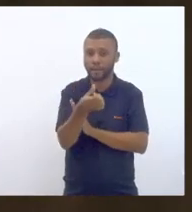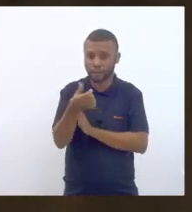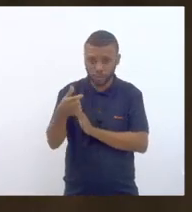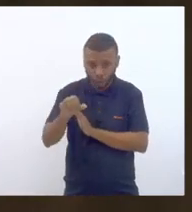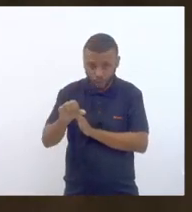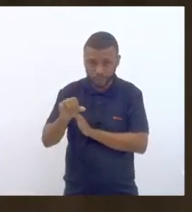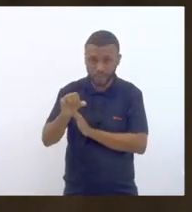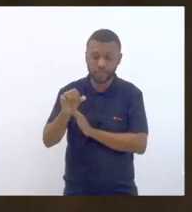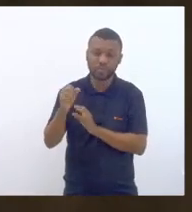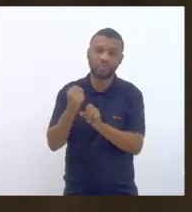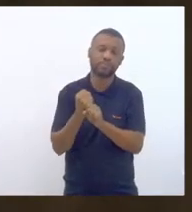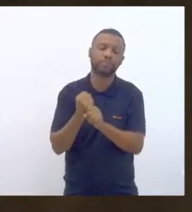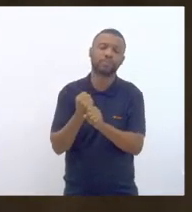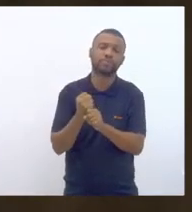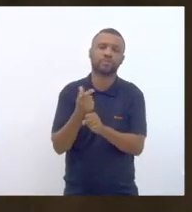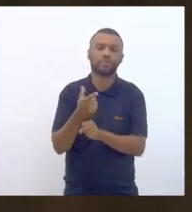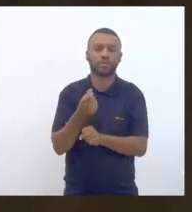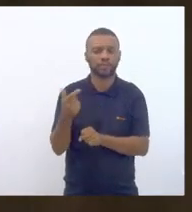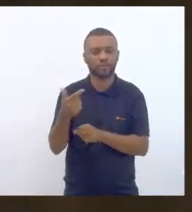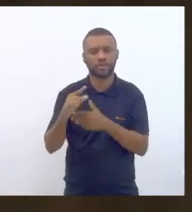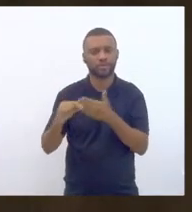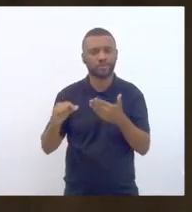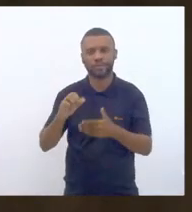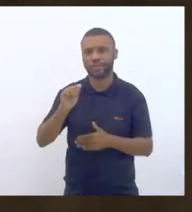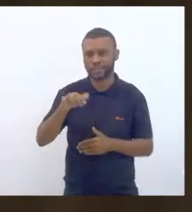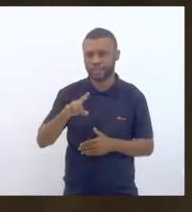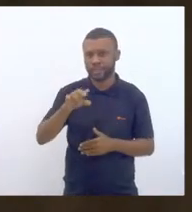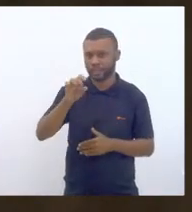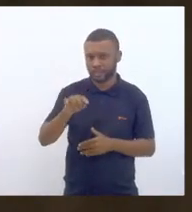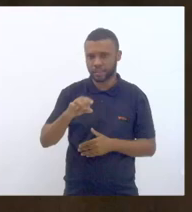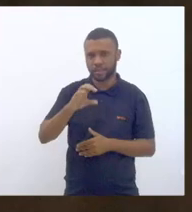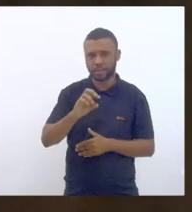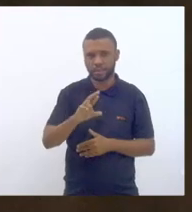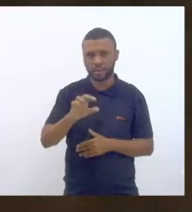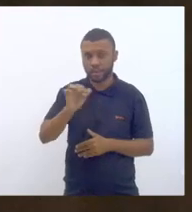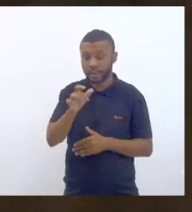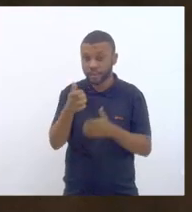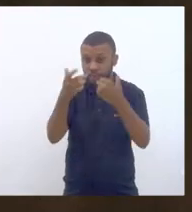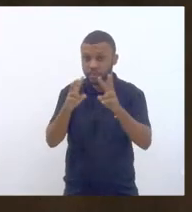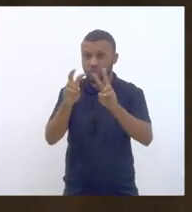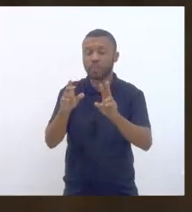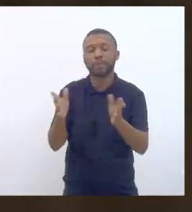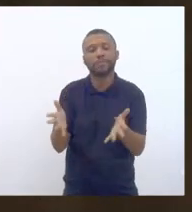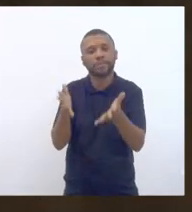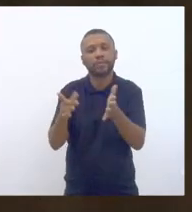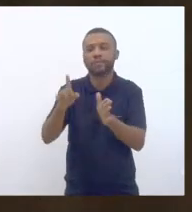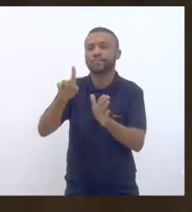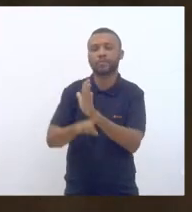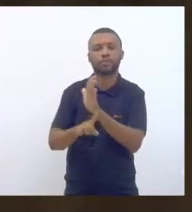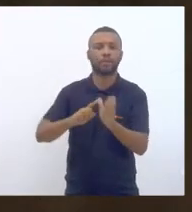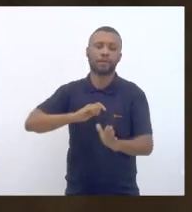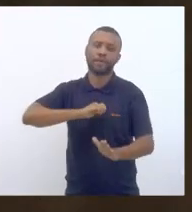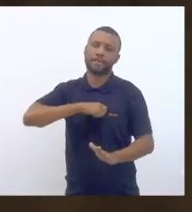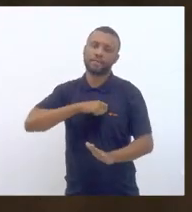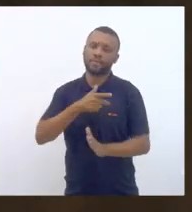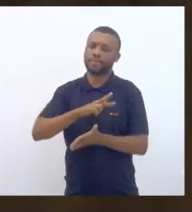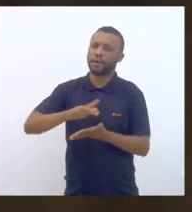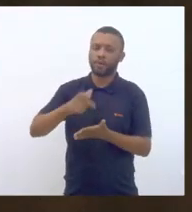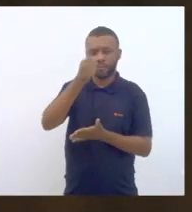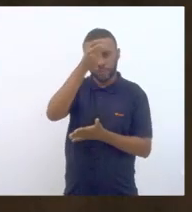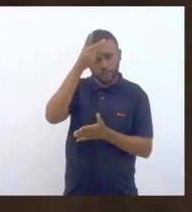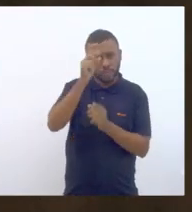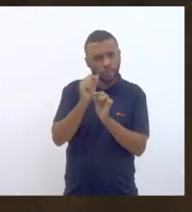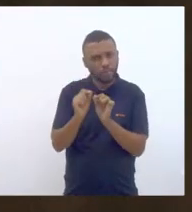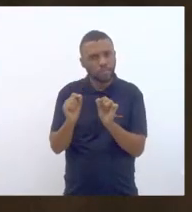22, se eu não me engano, de autoria do deputado André Correia, que trata de incentivo fiscal, de incentivos para vários municípios do nosso